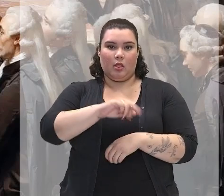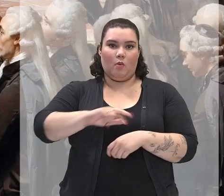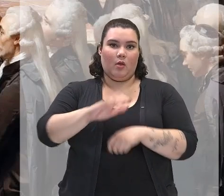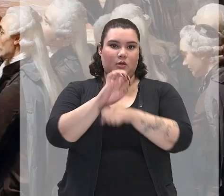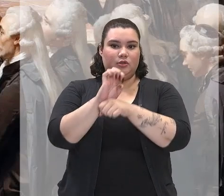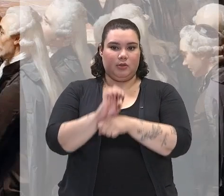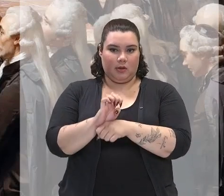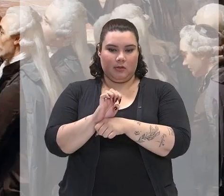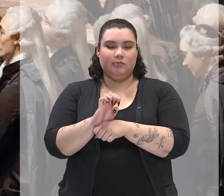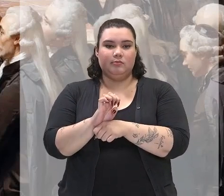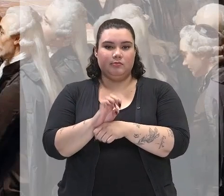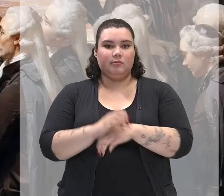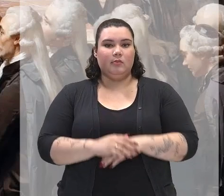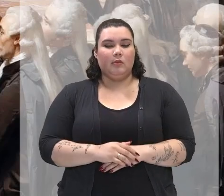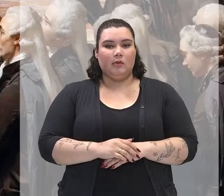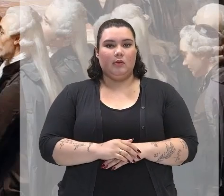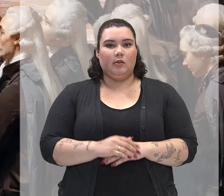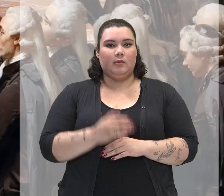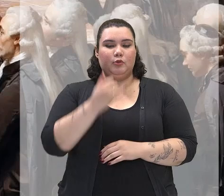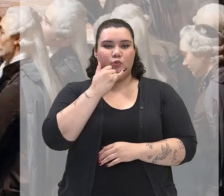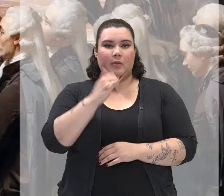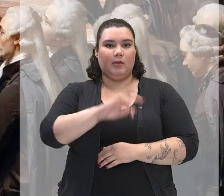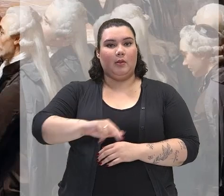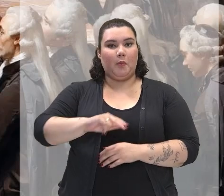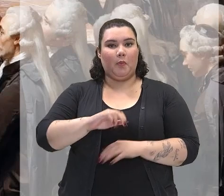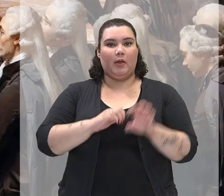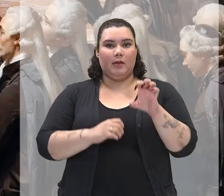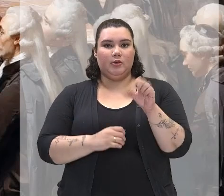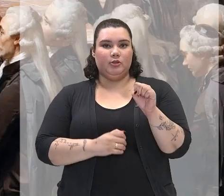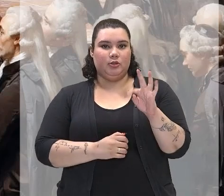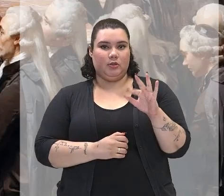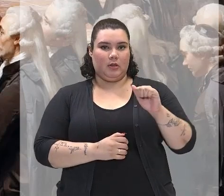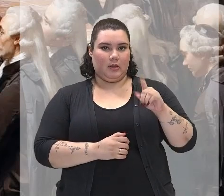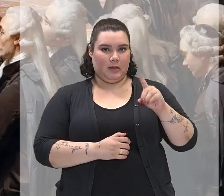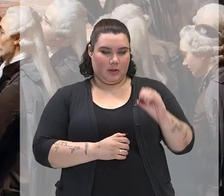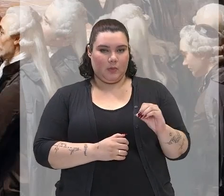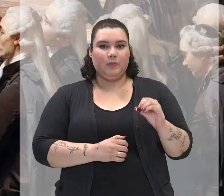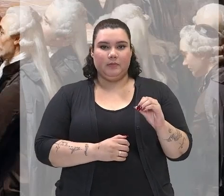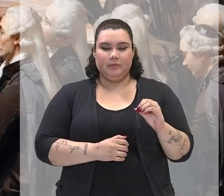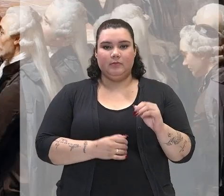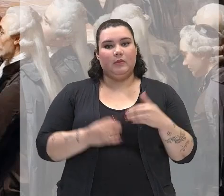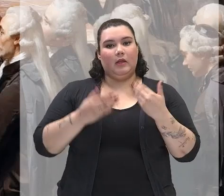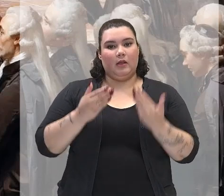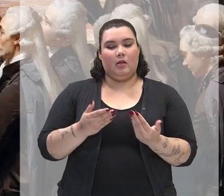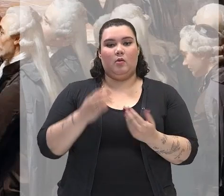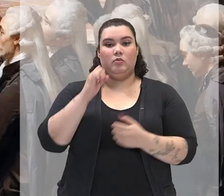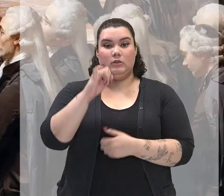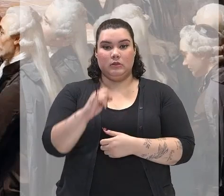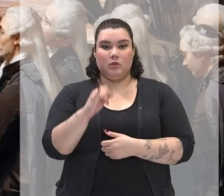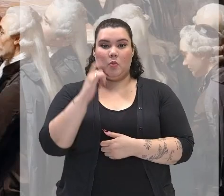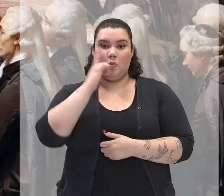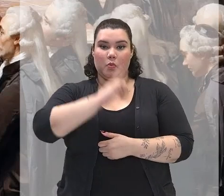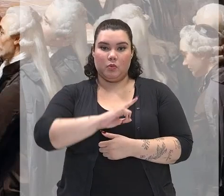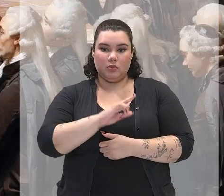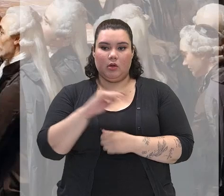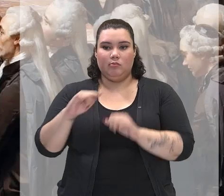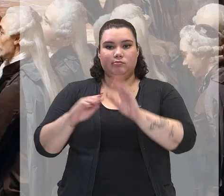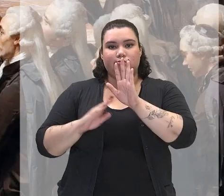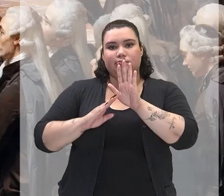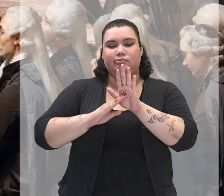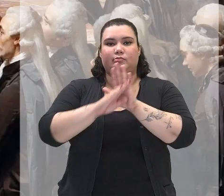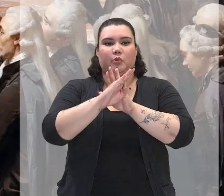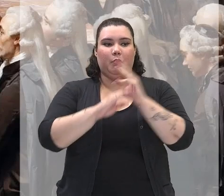estado. Ou seja, se acontecesse um voto por número de pessoas, o terceiro estado conseguiria passar ali, né, então, o que ele